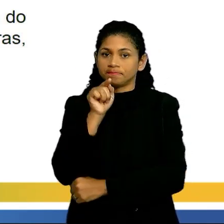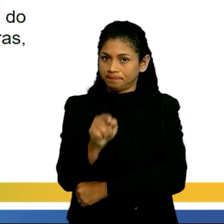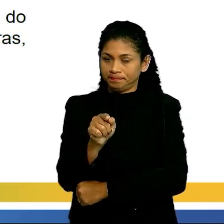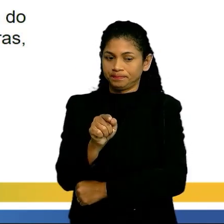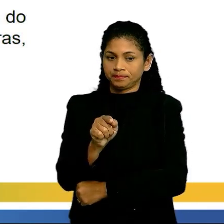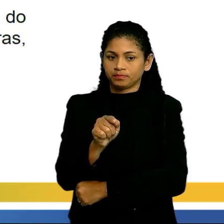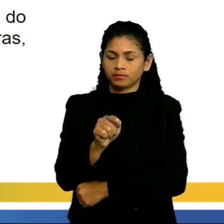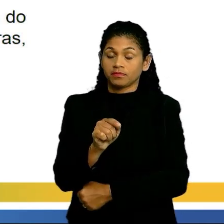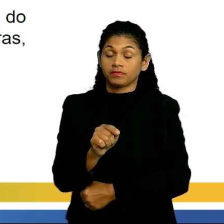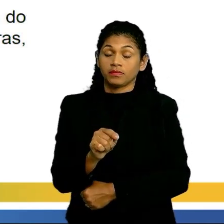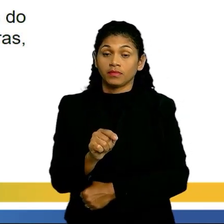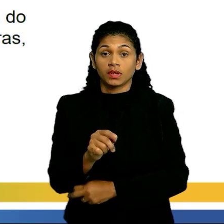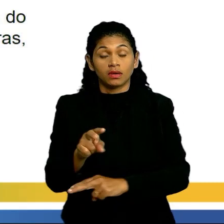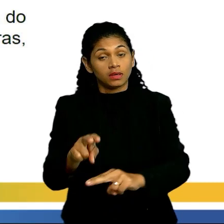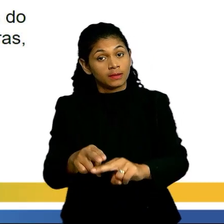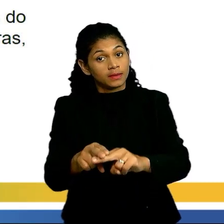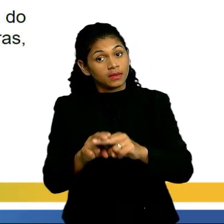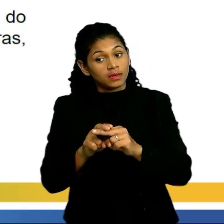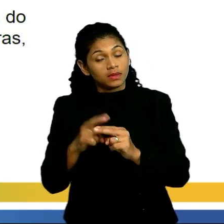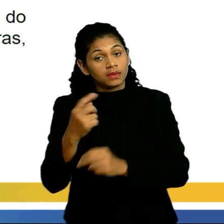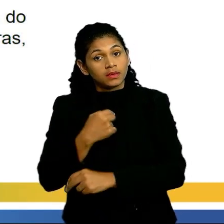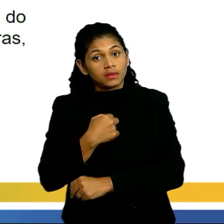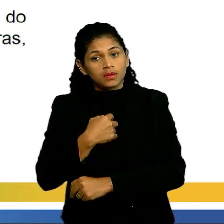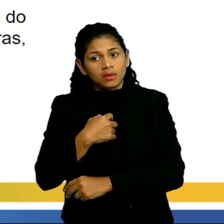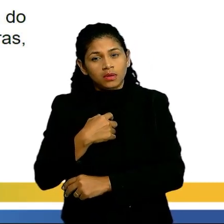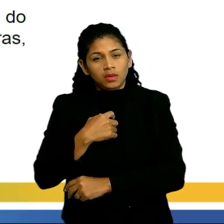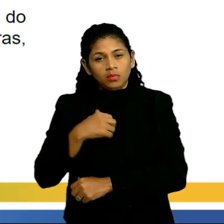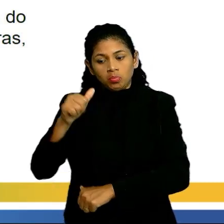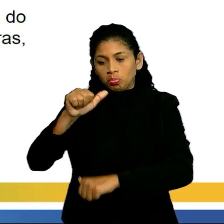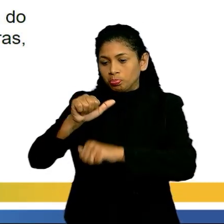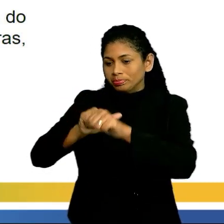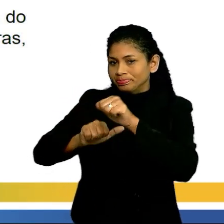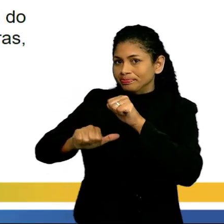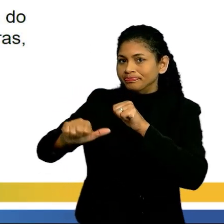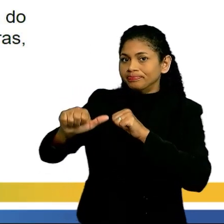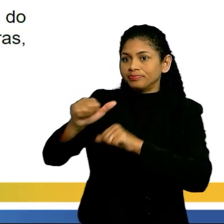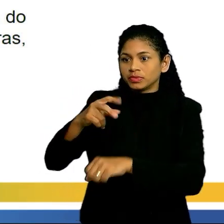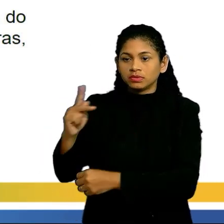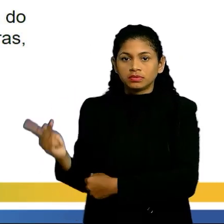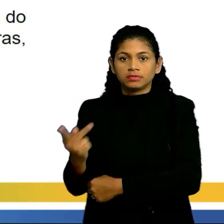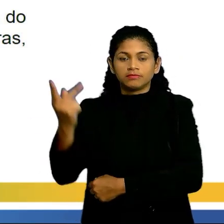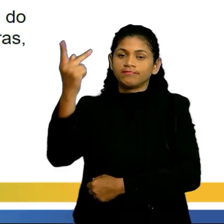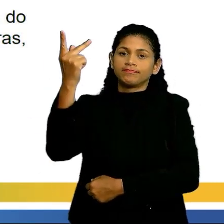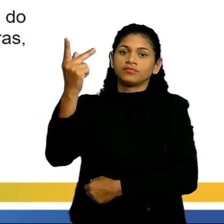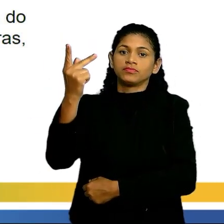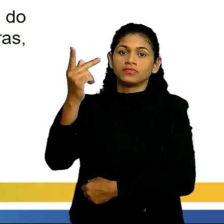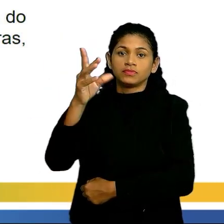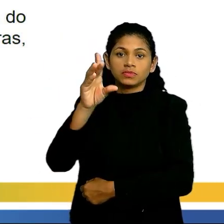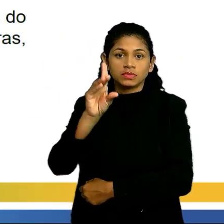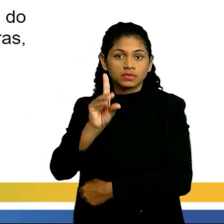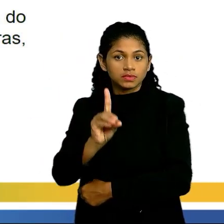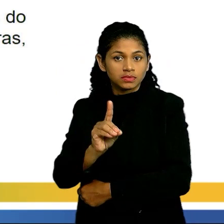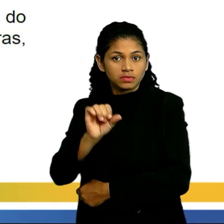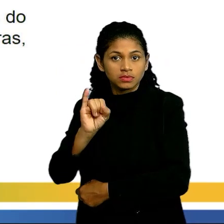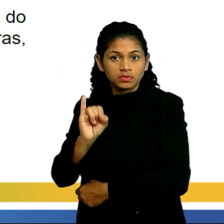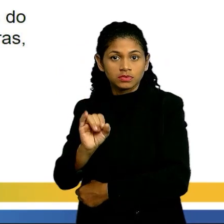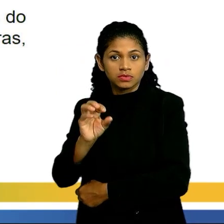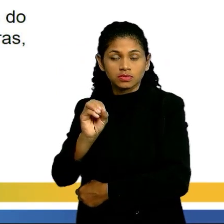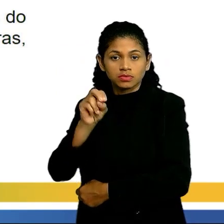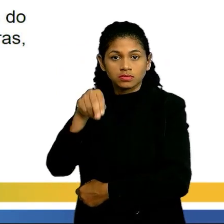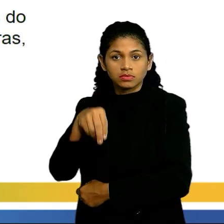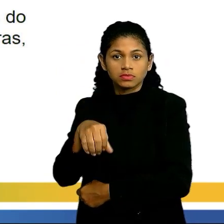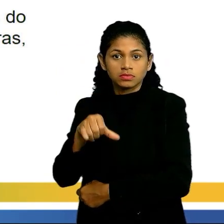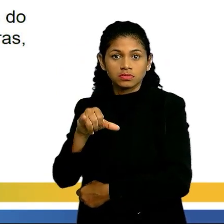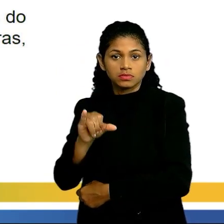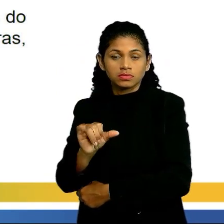os elementos dionisíacos, eles estão dentro de mim. Por mais que eu com as palavras eu diga